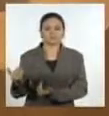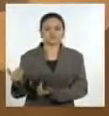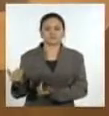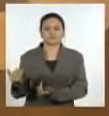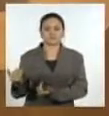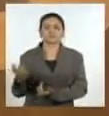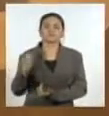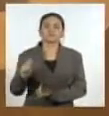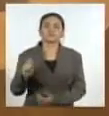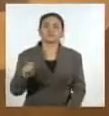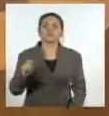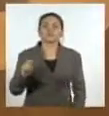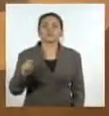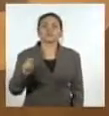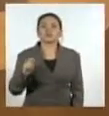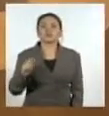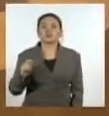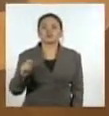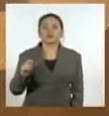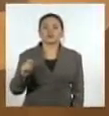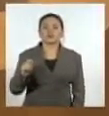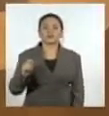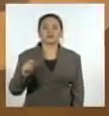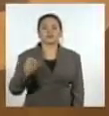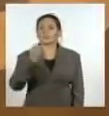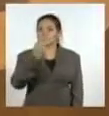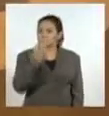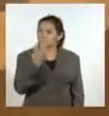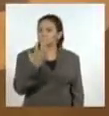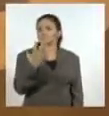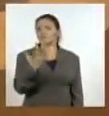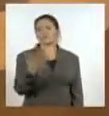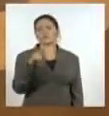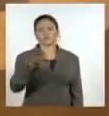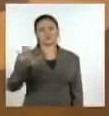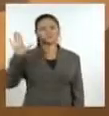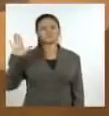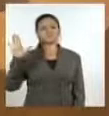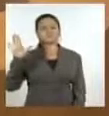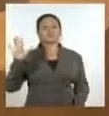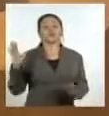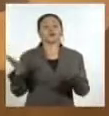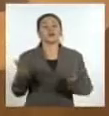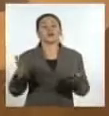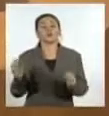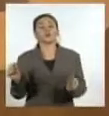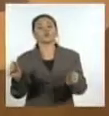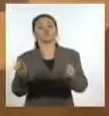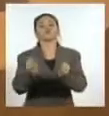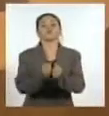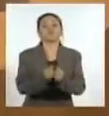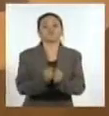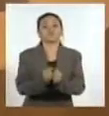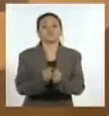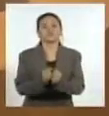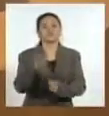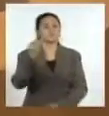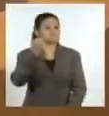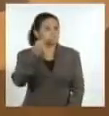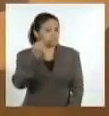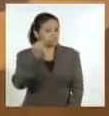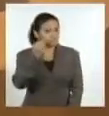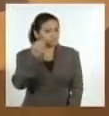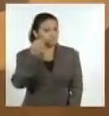puxava ali o charme daquela candidatura, era acrescida pela experiência, pela